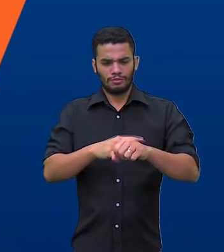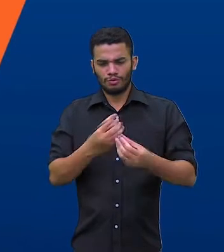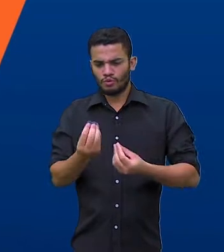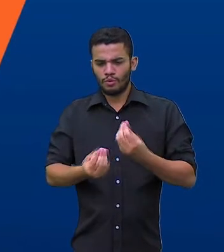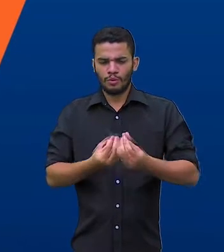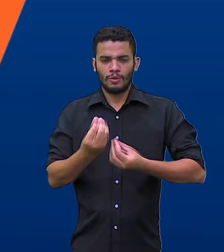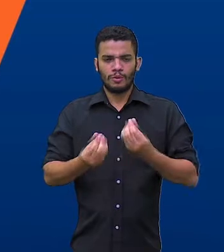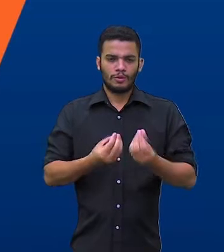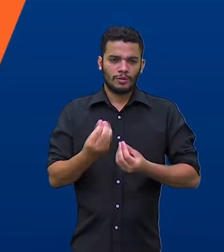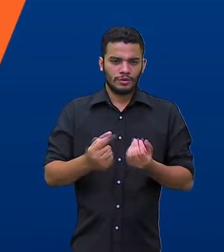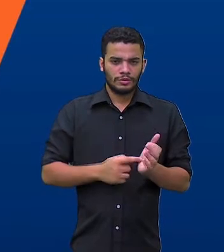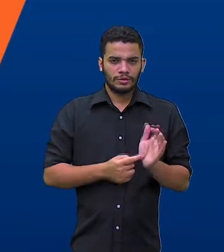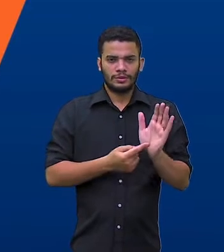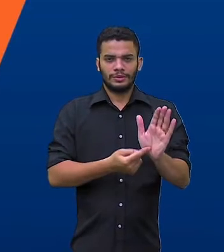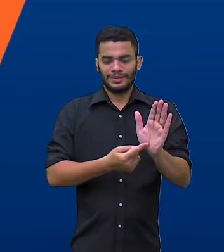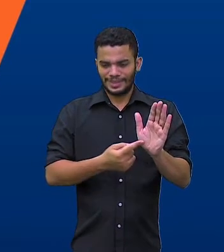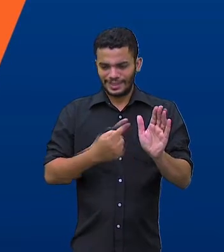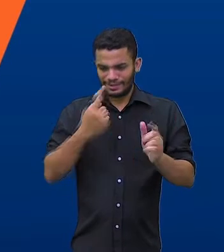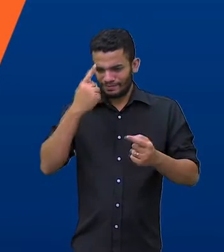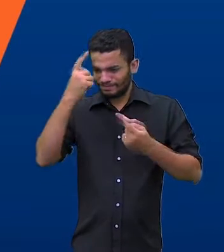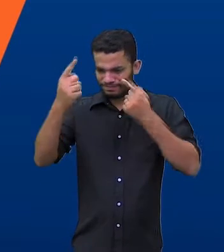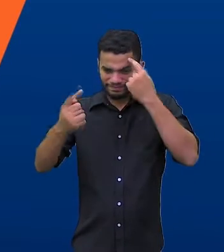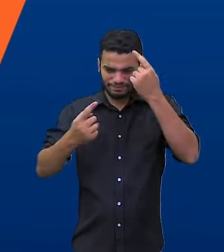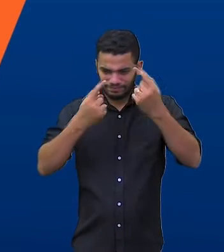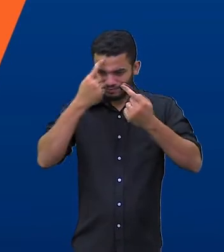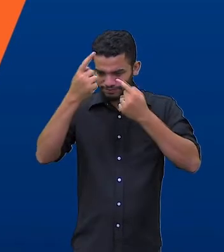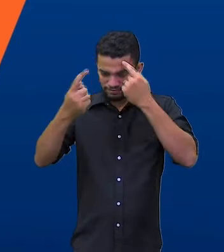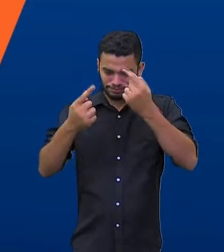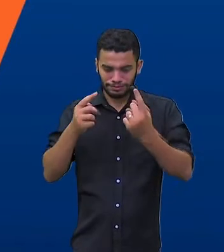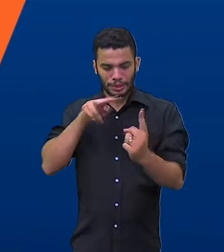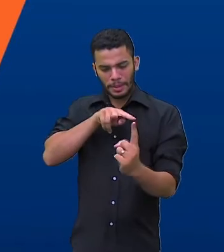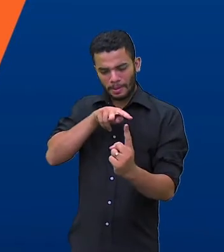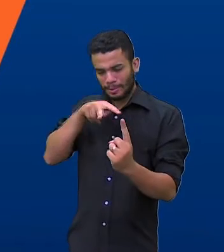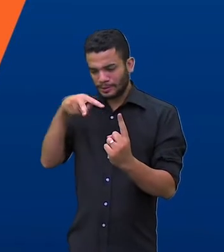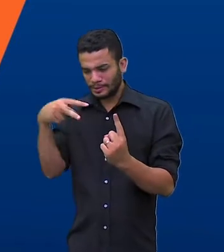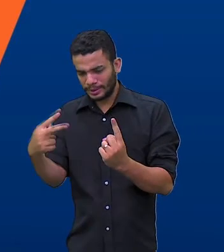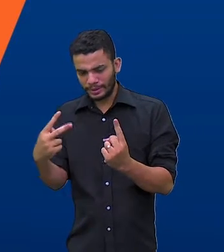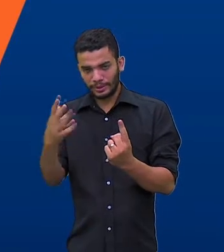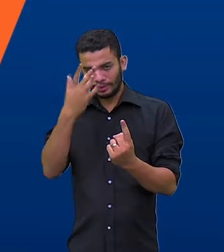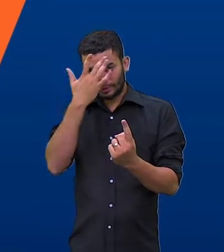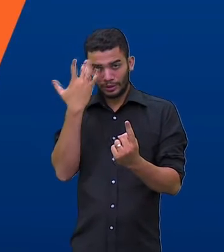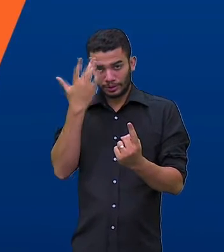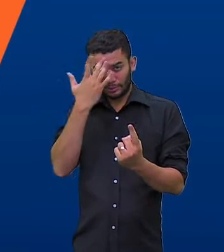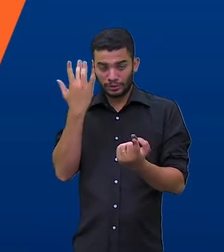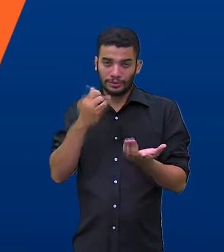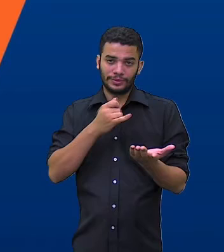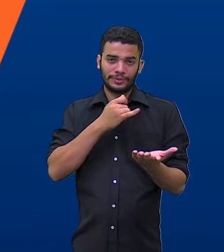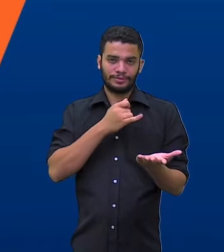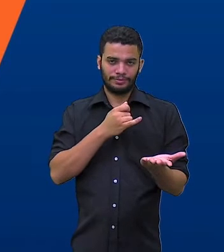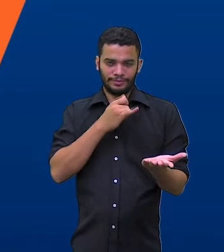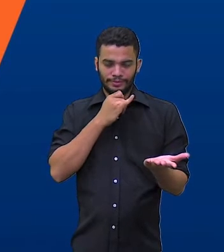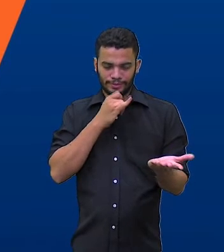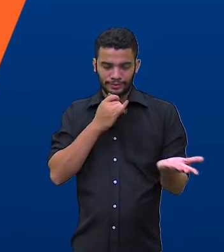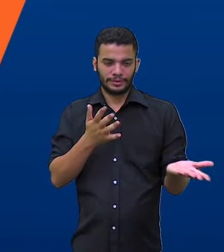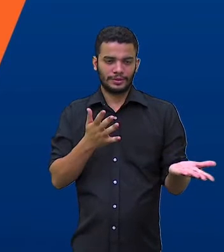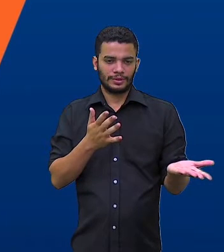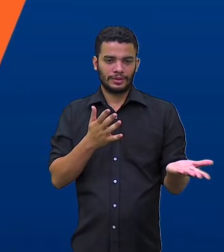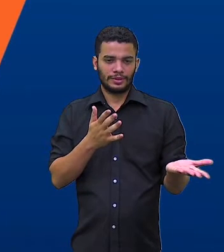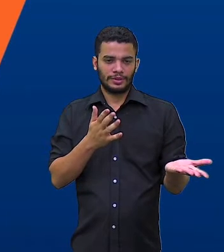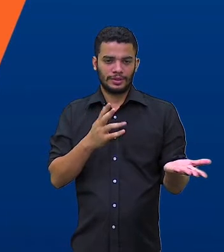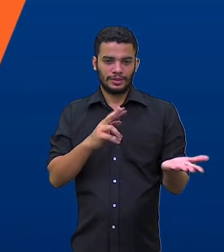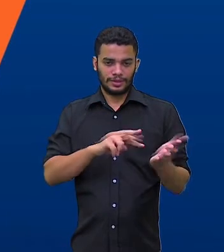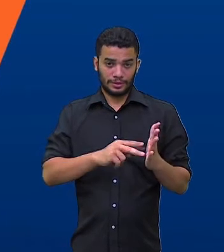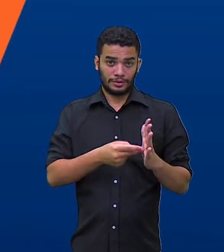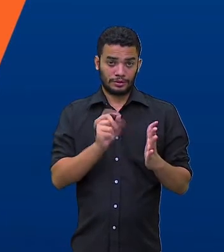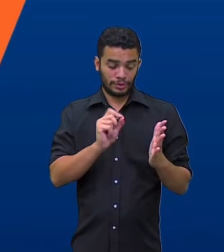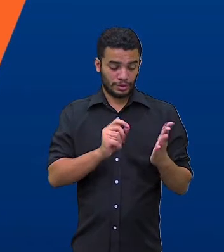aí provar um ponto de vista acerca de um assunto que é bem relevante socialmente. Sim, é gênero